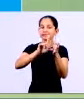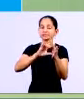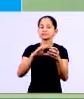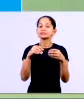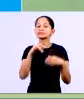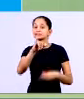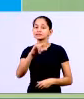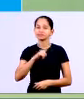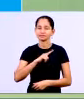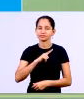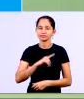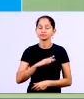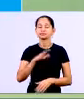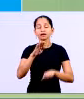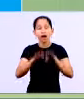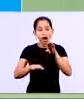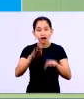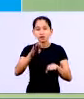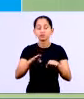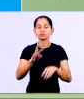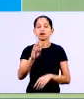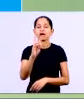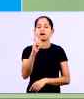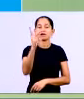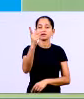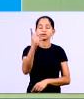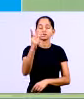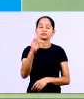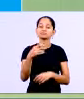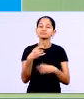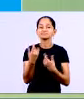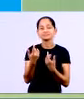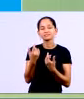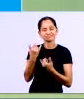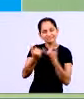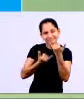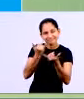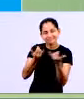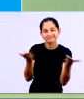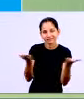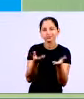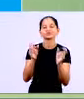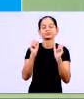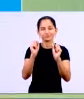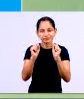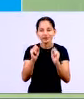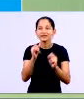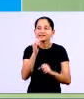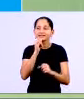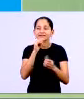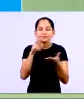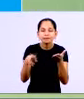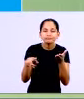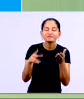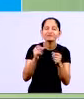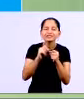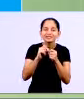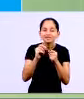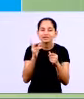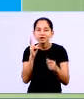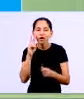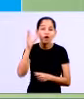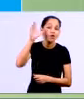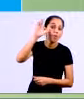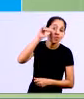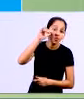se tiver, gente, se for um H, eu ainda brinco com a professora Tayane, né, que aqui é um murinho que a gente tem que pular, então, principalmente